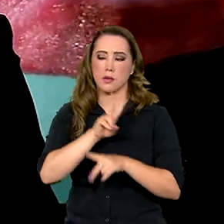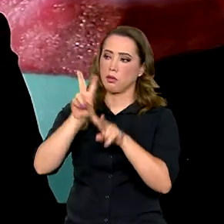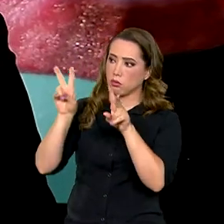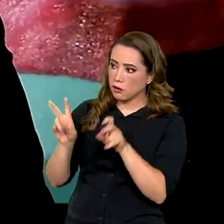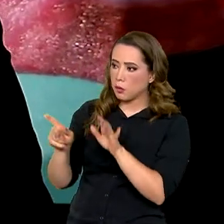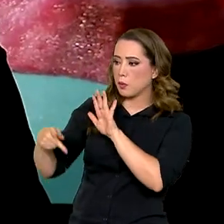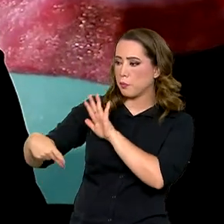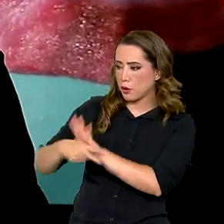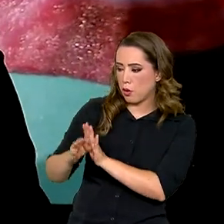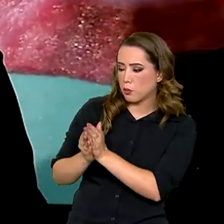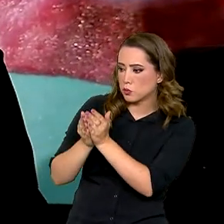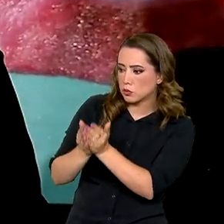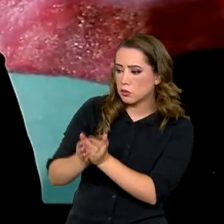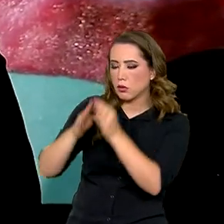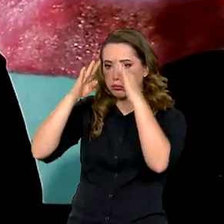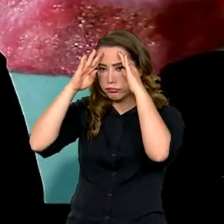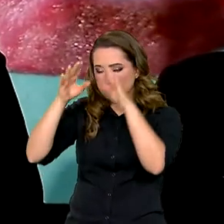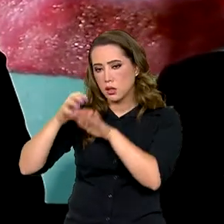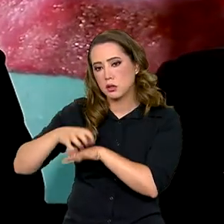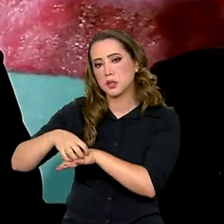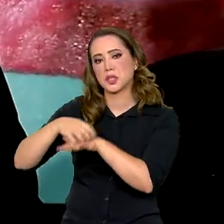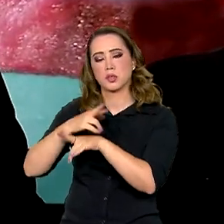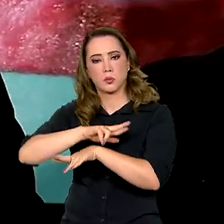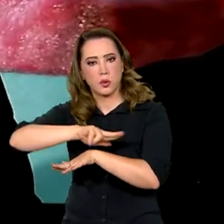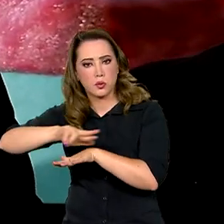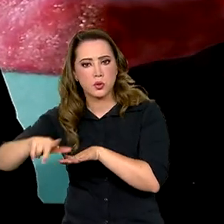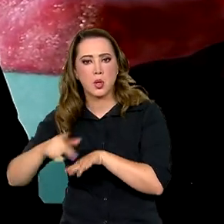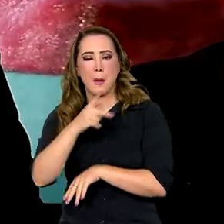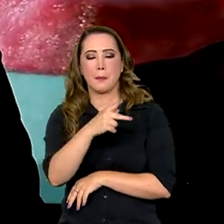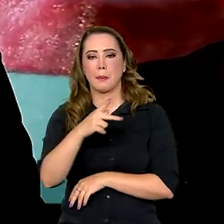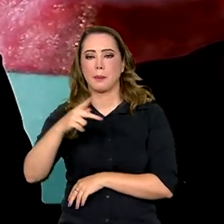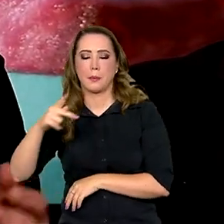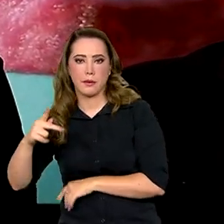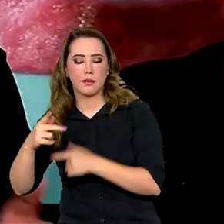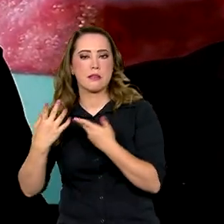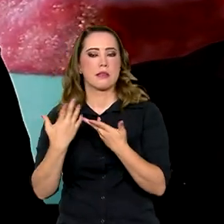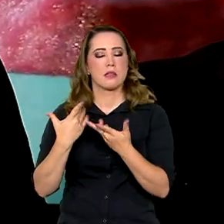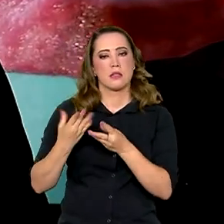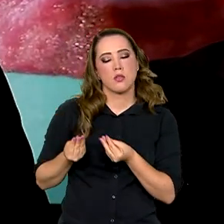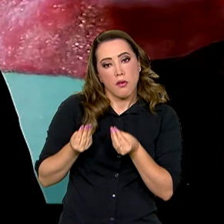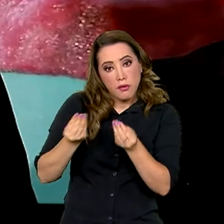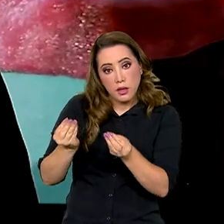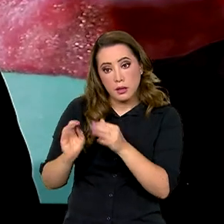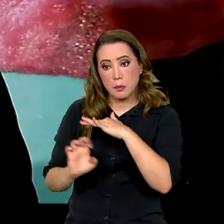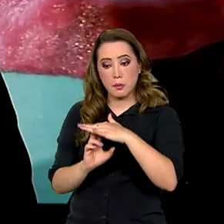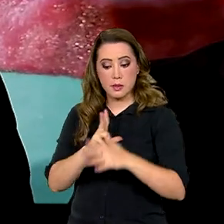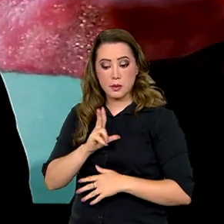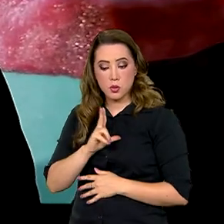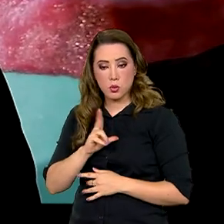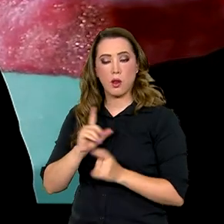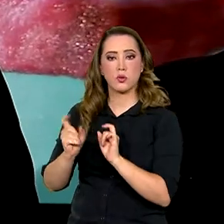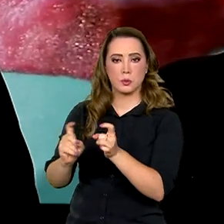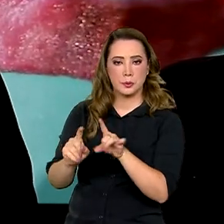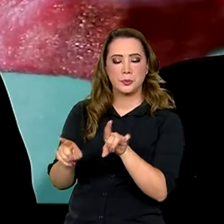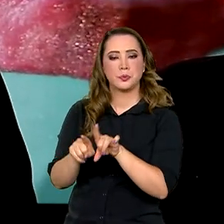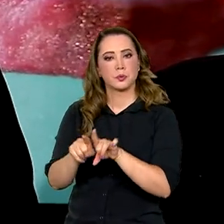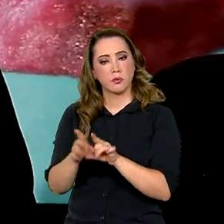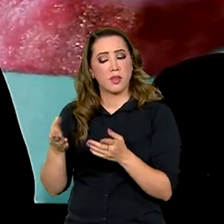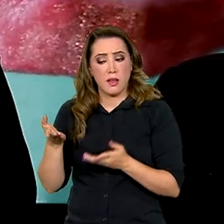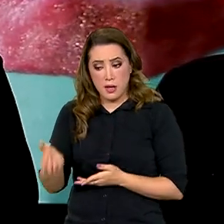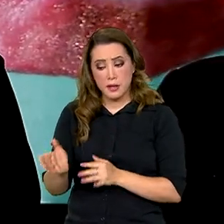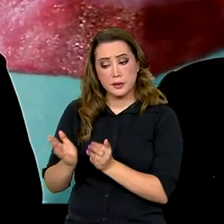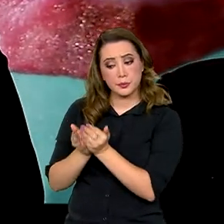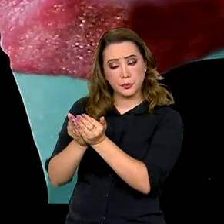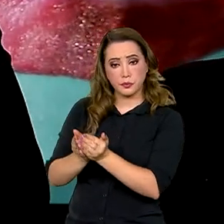passa pela agenda é de ppps de concessões e impostos e aeroportos é uma agenda estratégica para o país